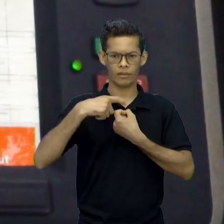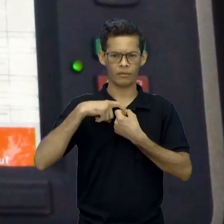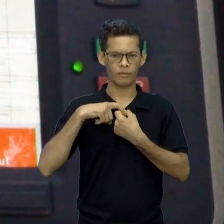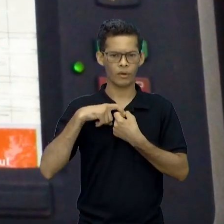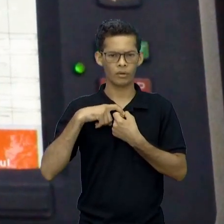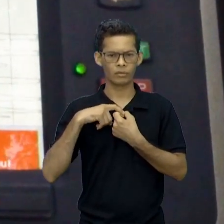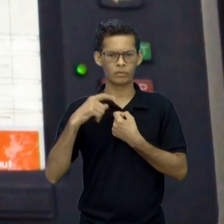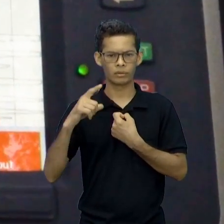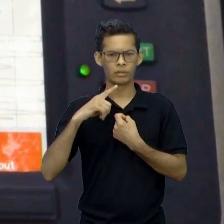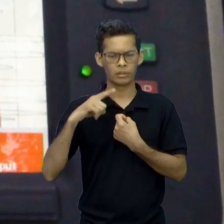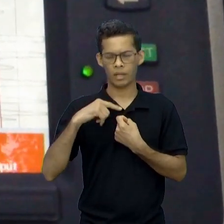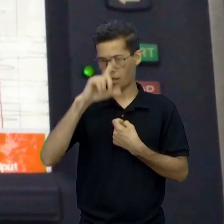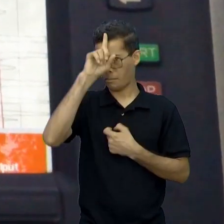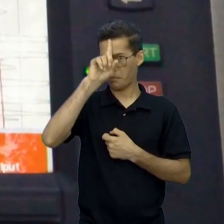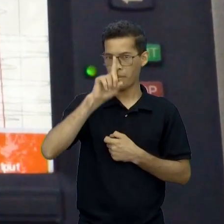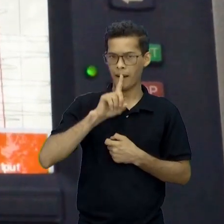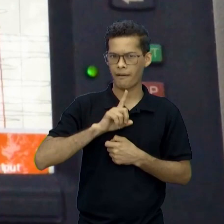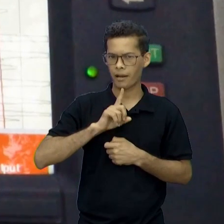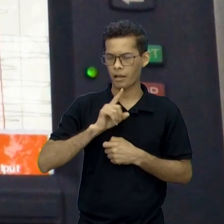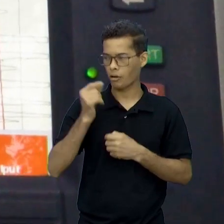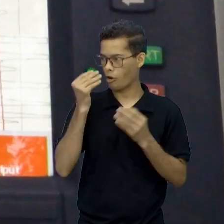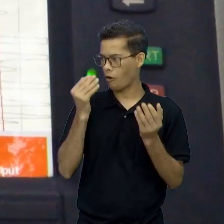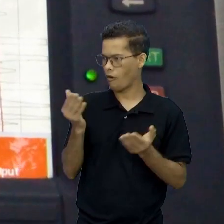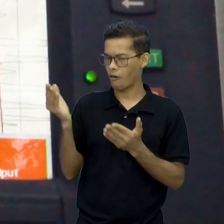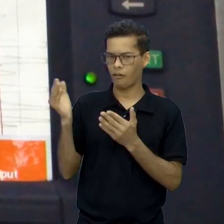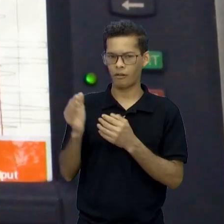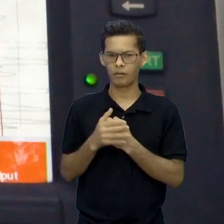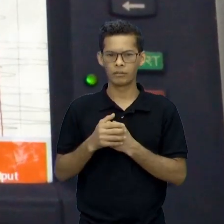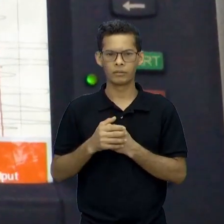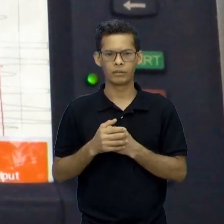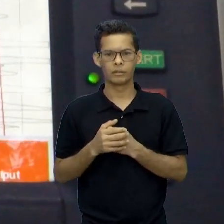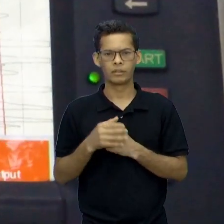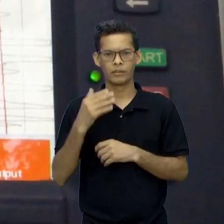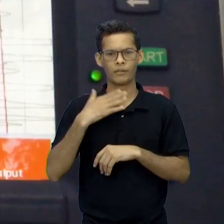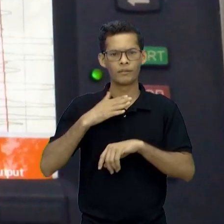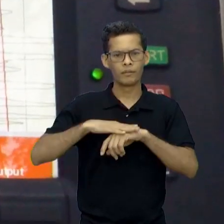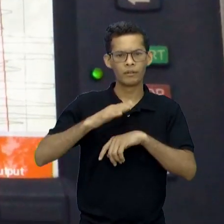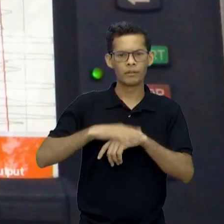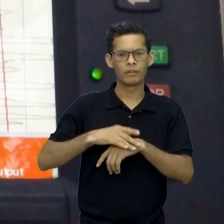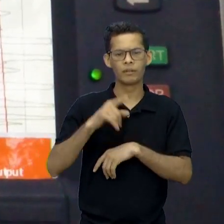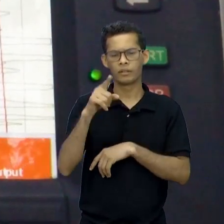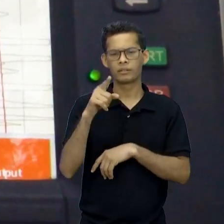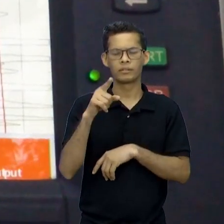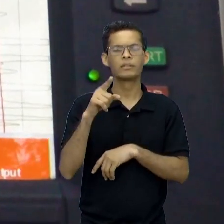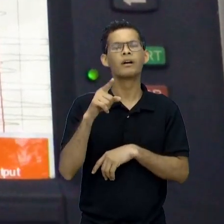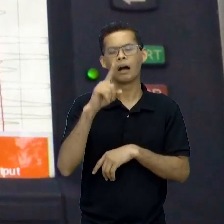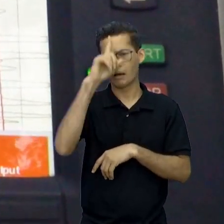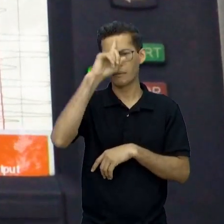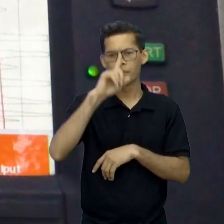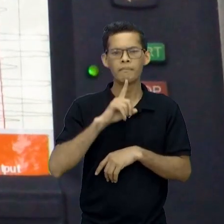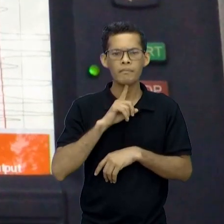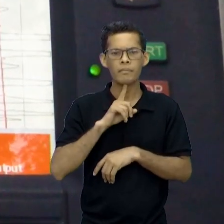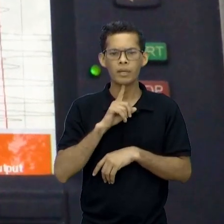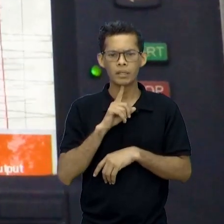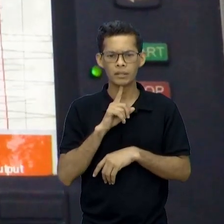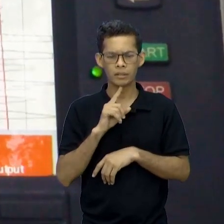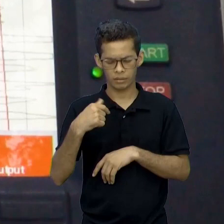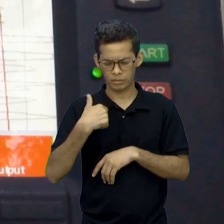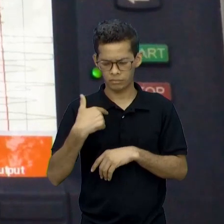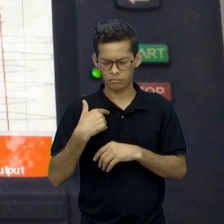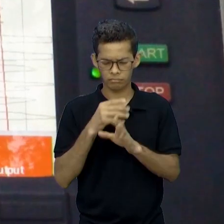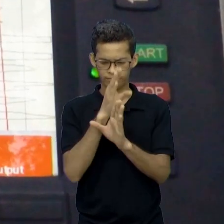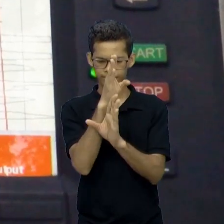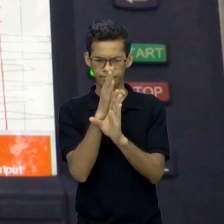essa linha guia amarela e eu coloco a linha guia amarela no vértice da minha hipérbole.